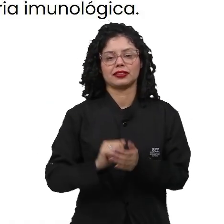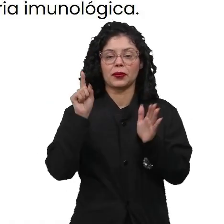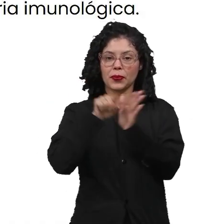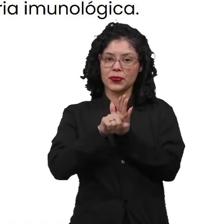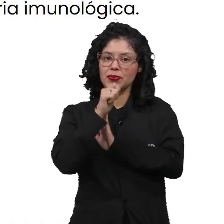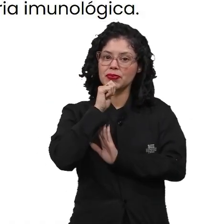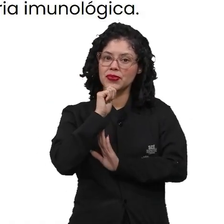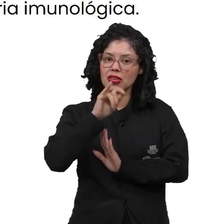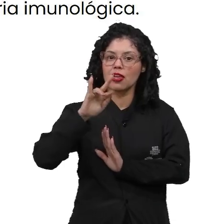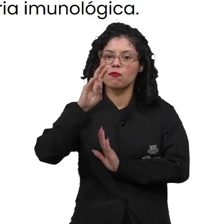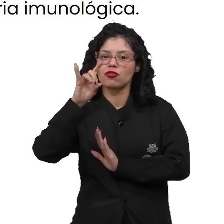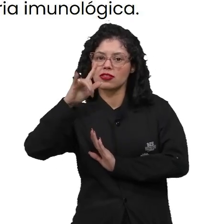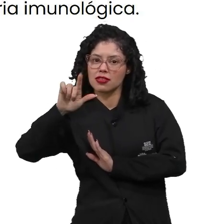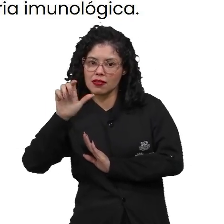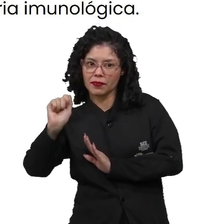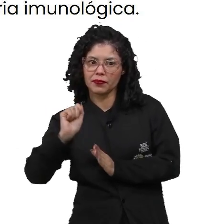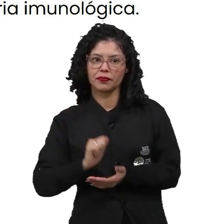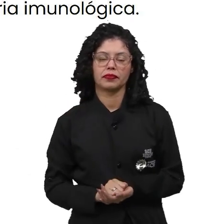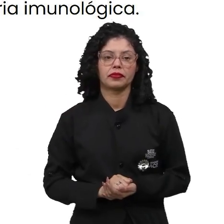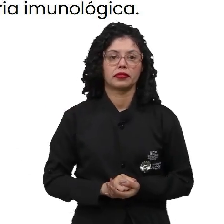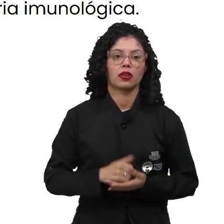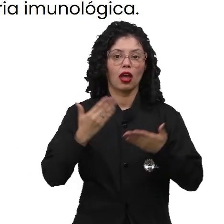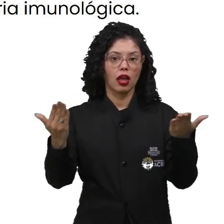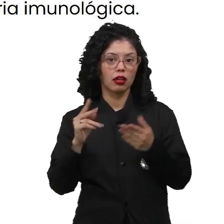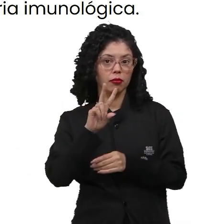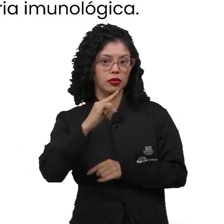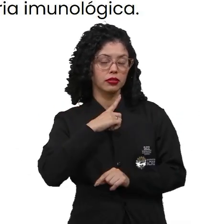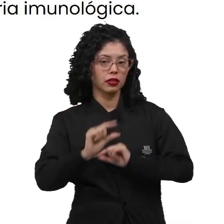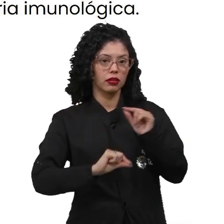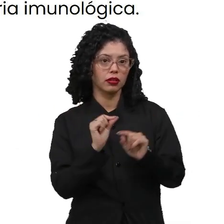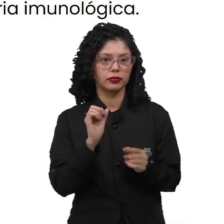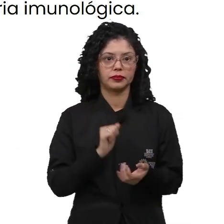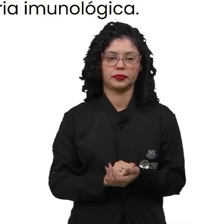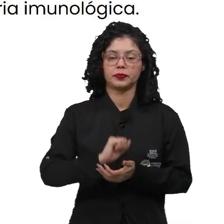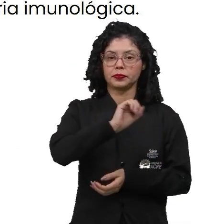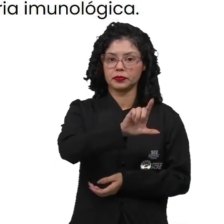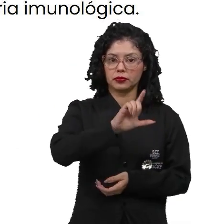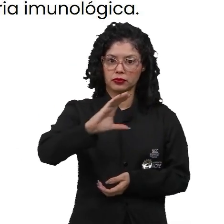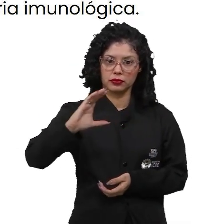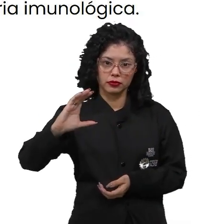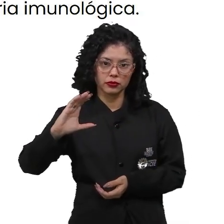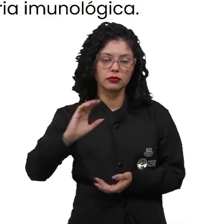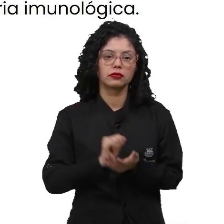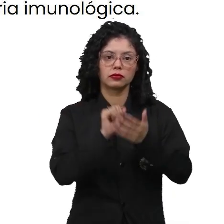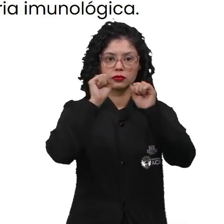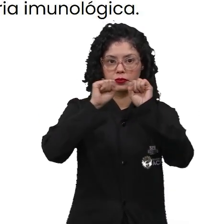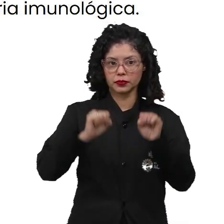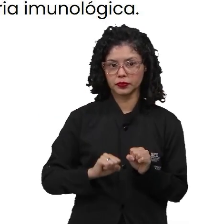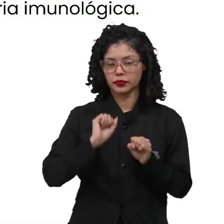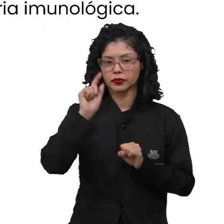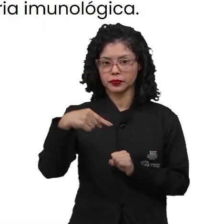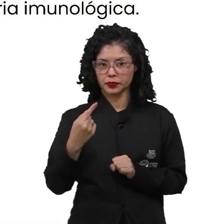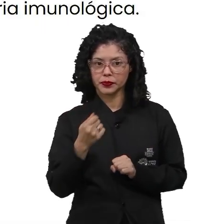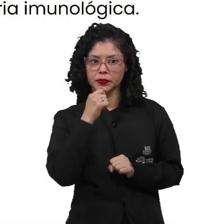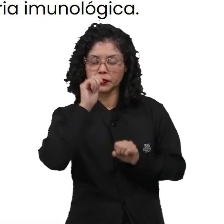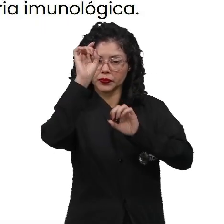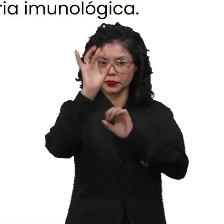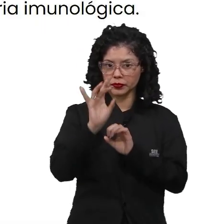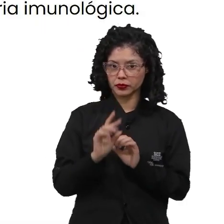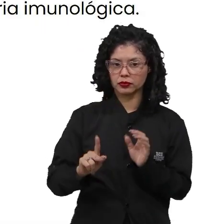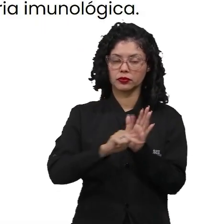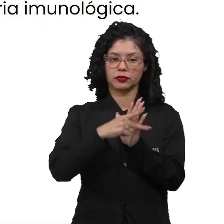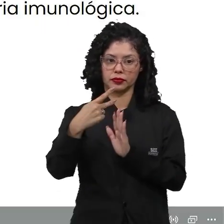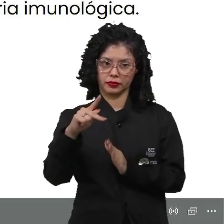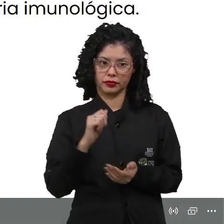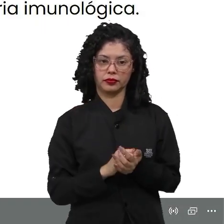da imunização. Então, nós vamos ter as células, né, do sistema imunológico, depois a gente vai falar sobre cada uma